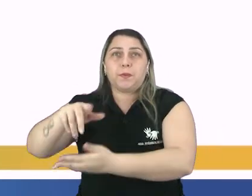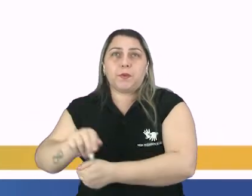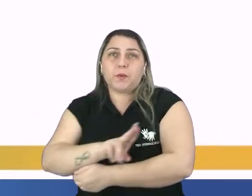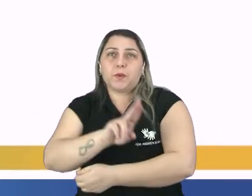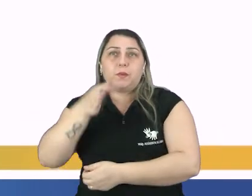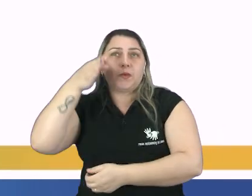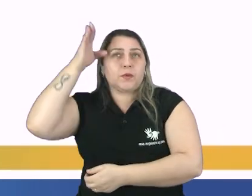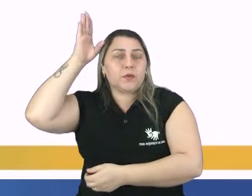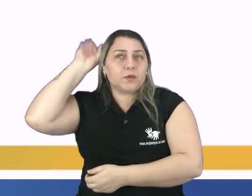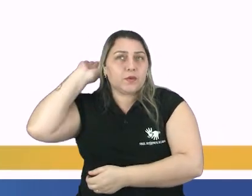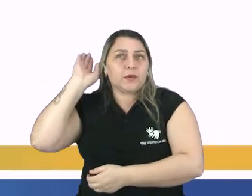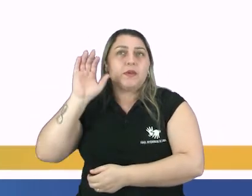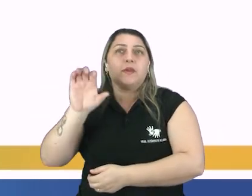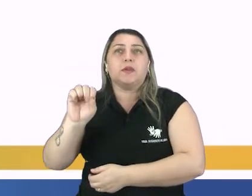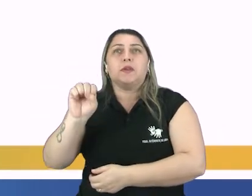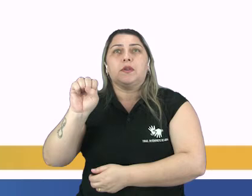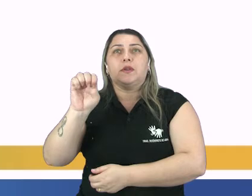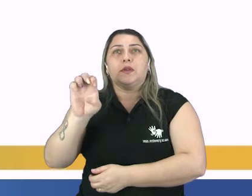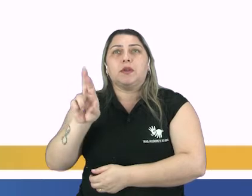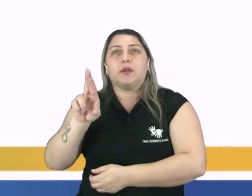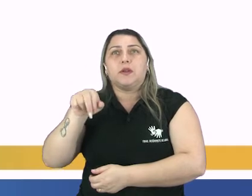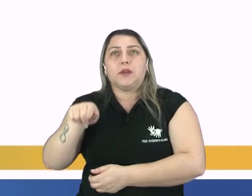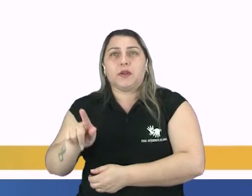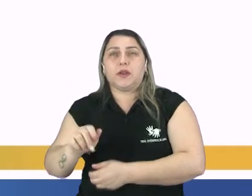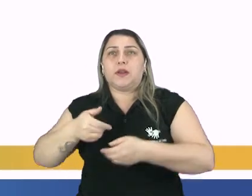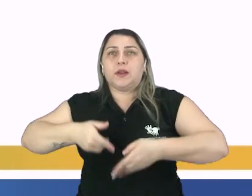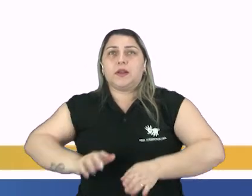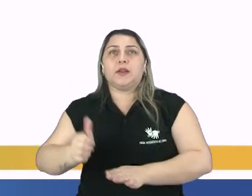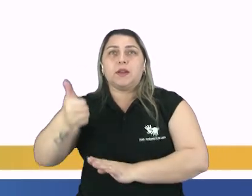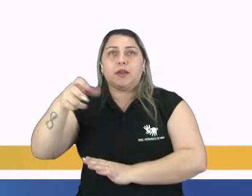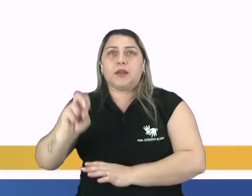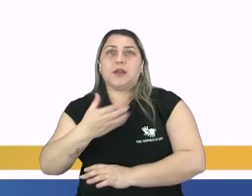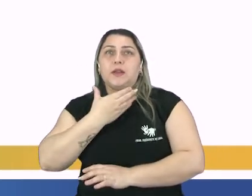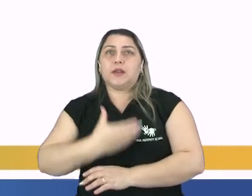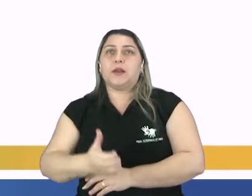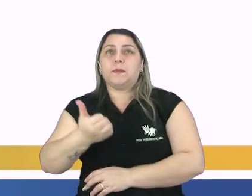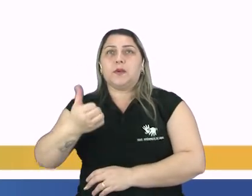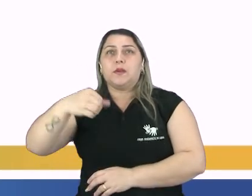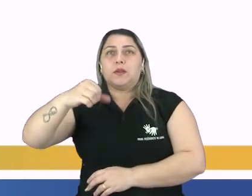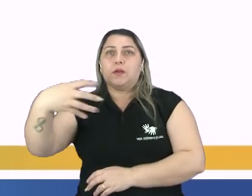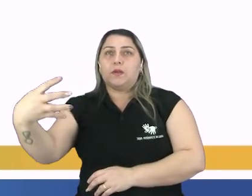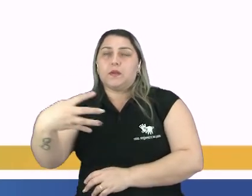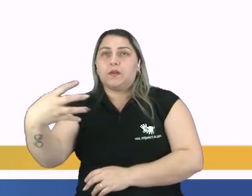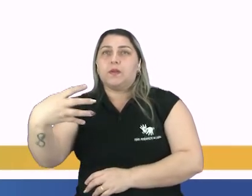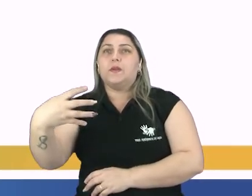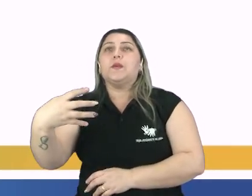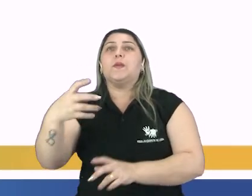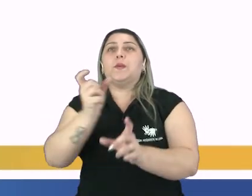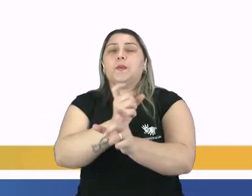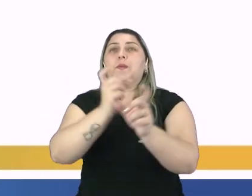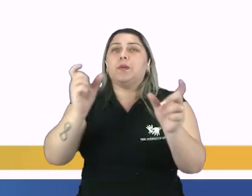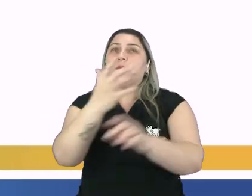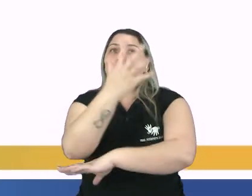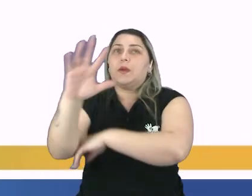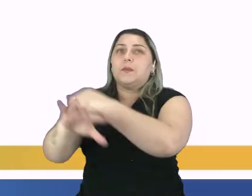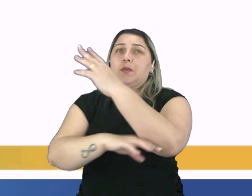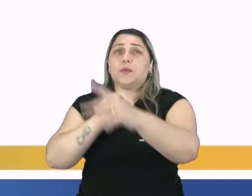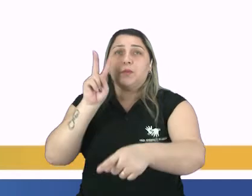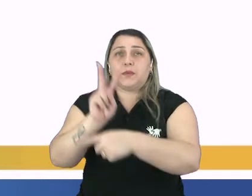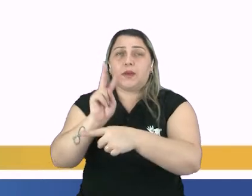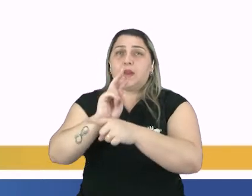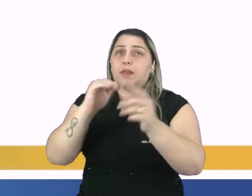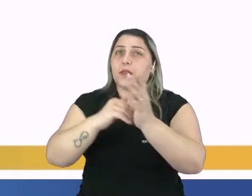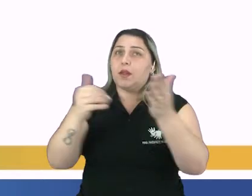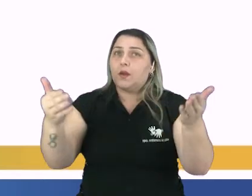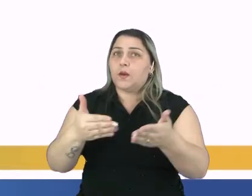e o nome de Chico Mendes, seringueiro nascido em 15 de dezembro de 1944, virou sinônimo de ambientalismo. Ainda